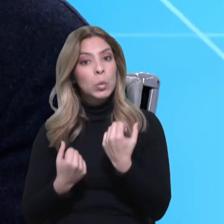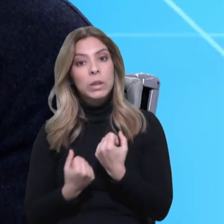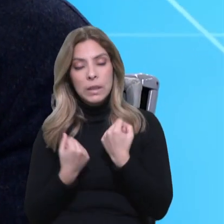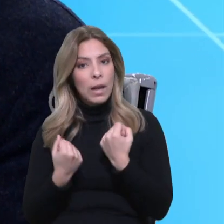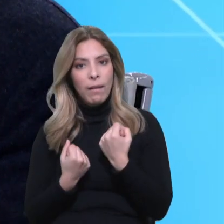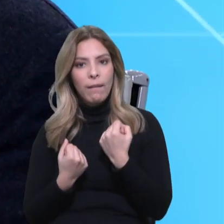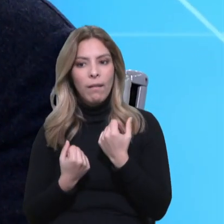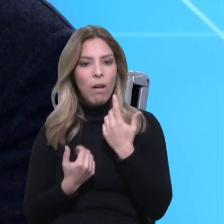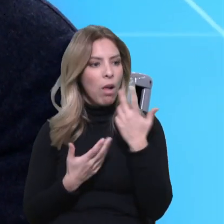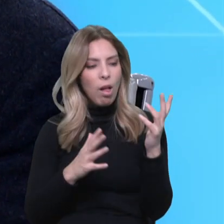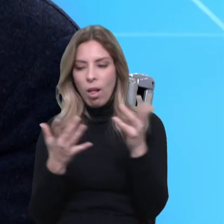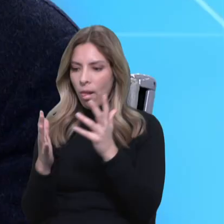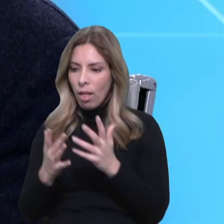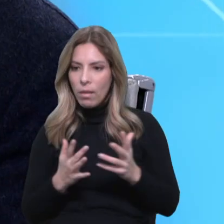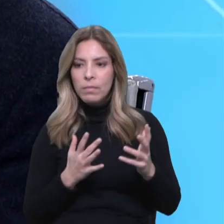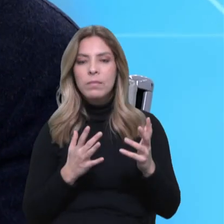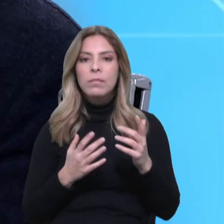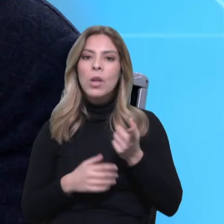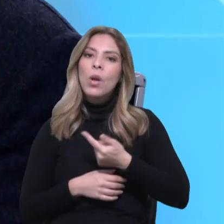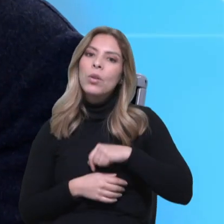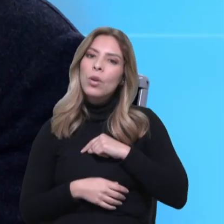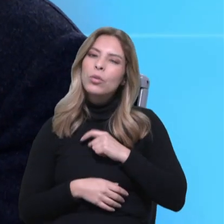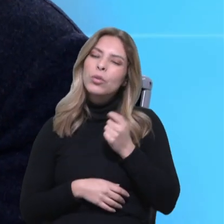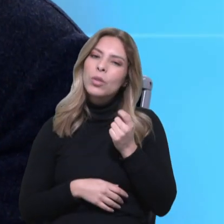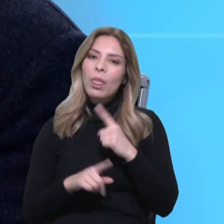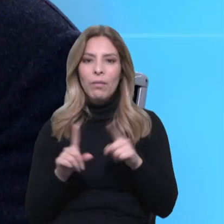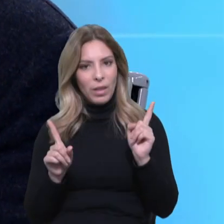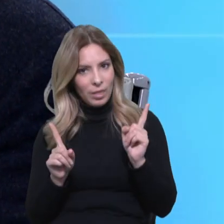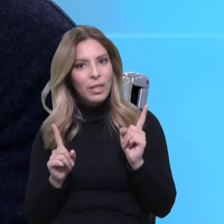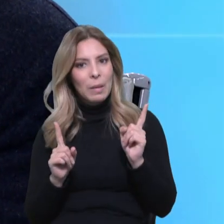luz, eventualmente teremos visões divergentes.